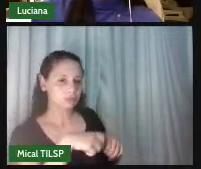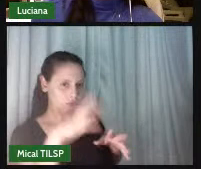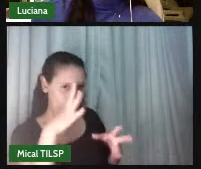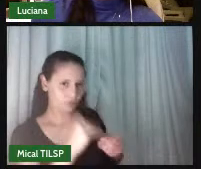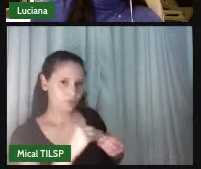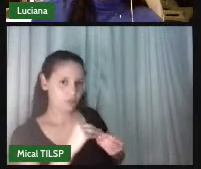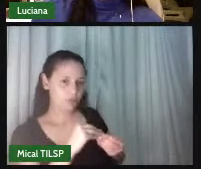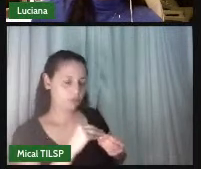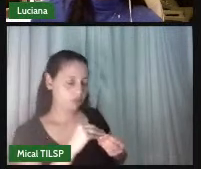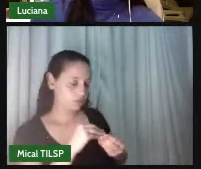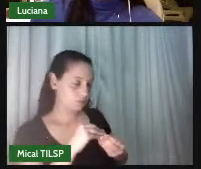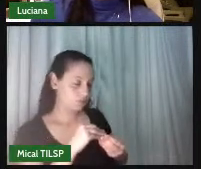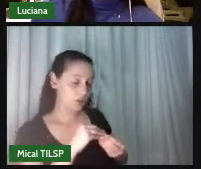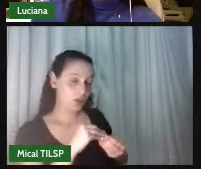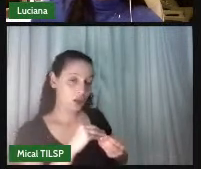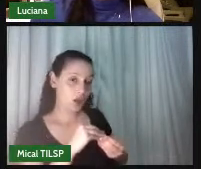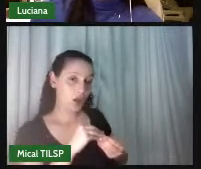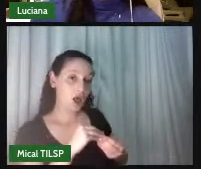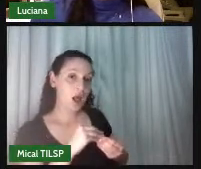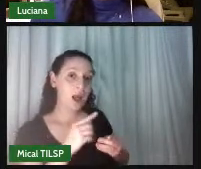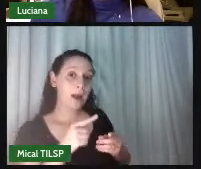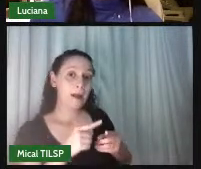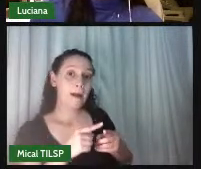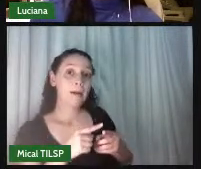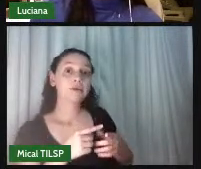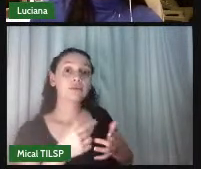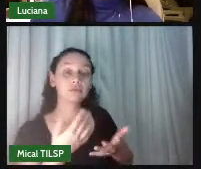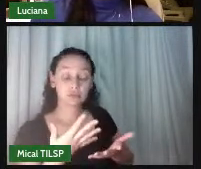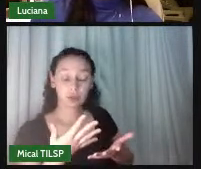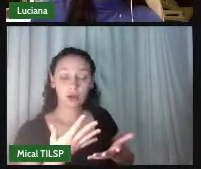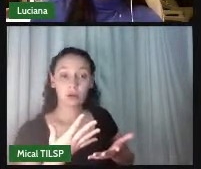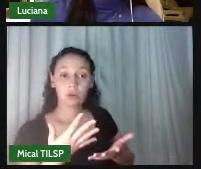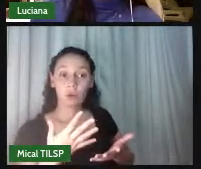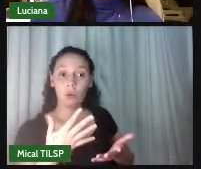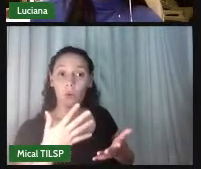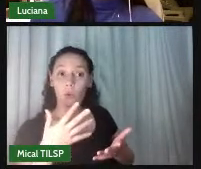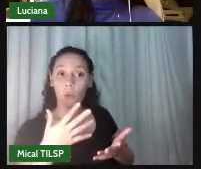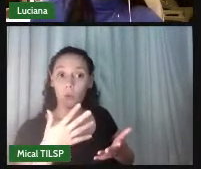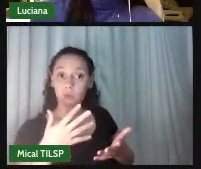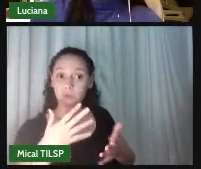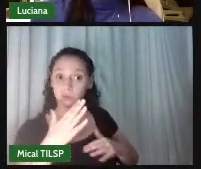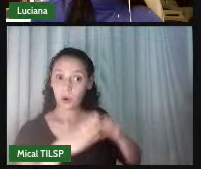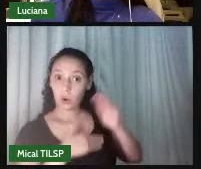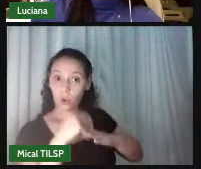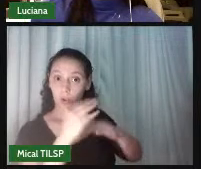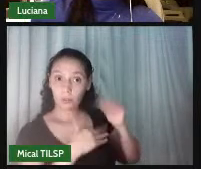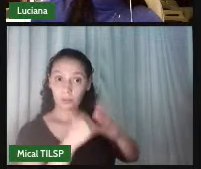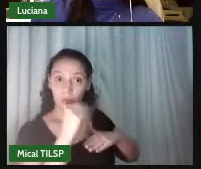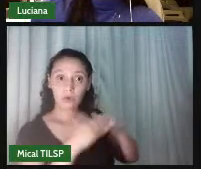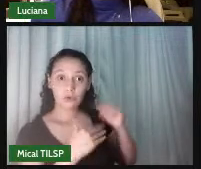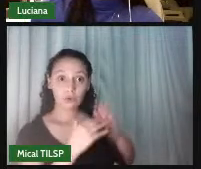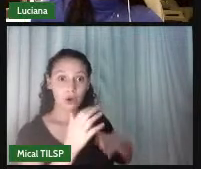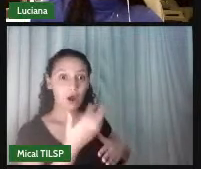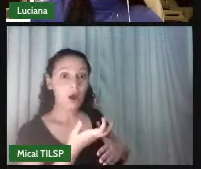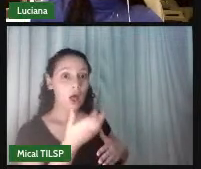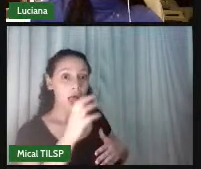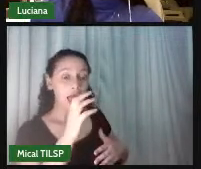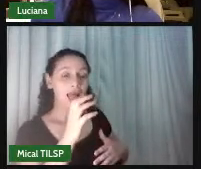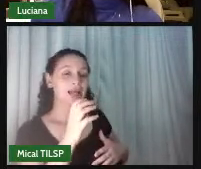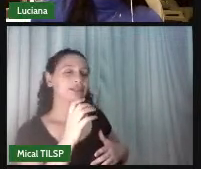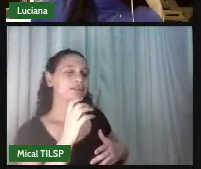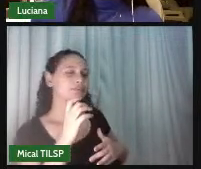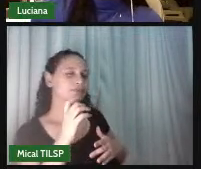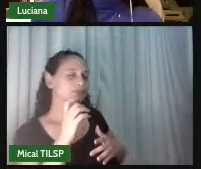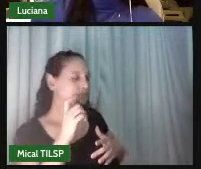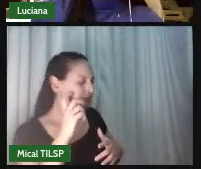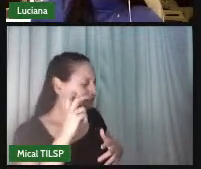proposto pelo tratamento, pelo CD1, consistia do tratamento endodôntico do elemento 47, tá?